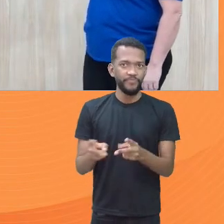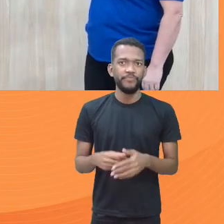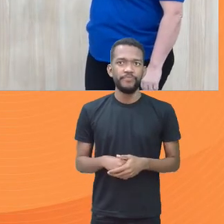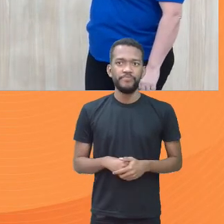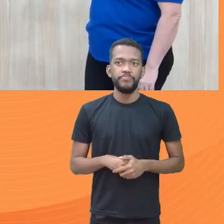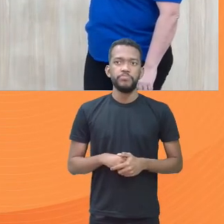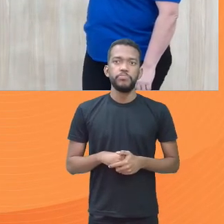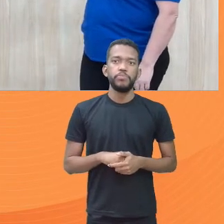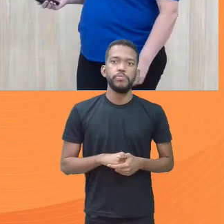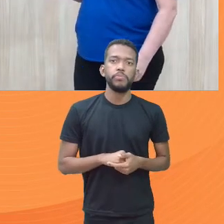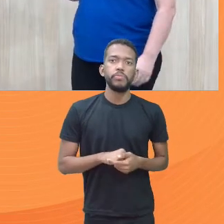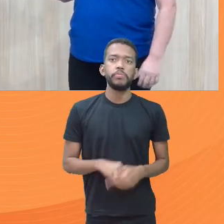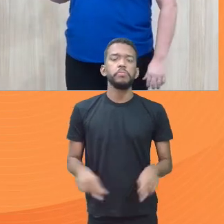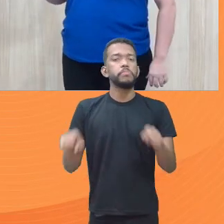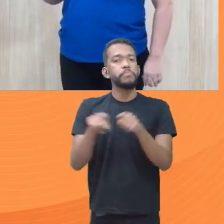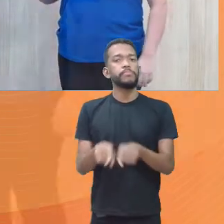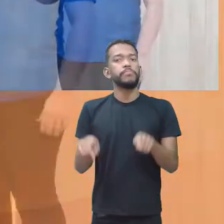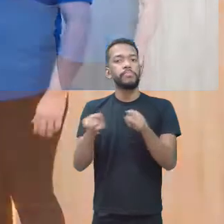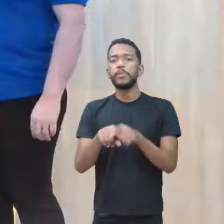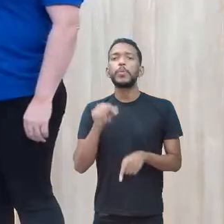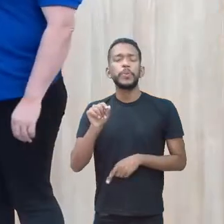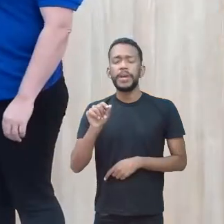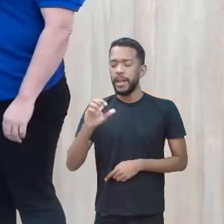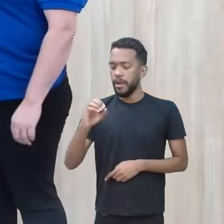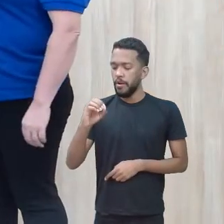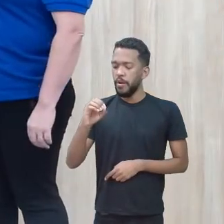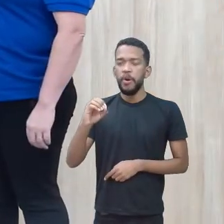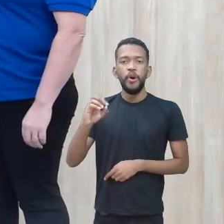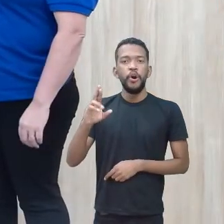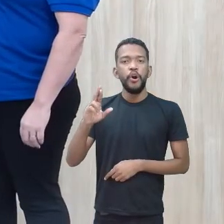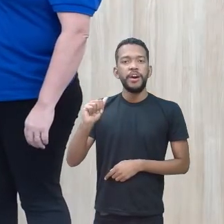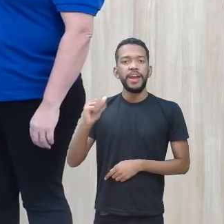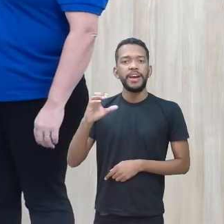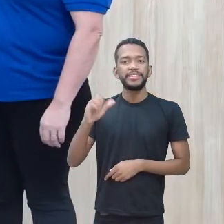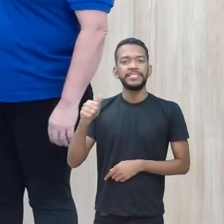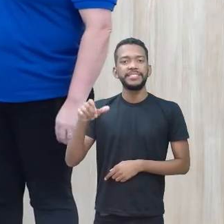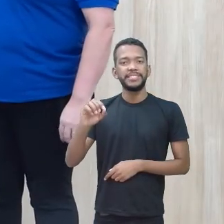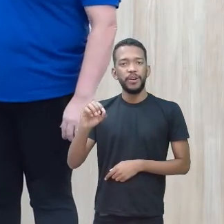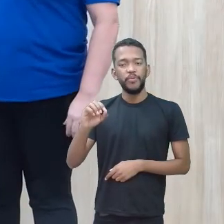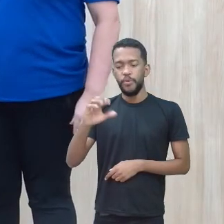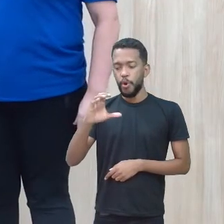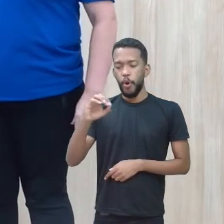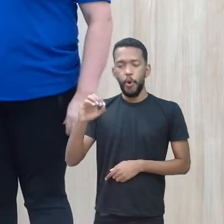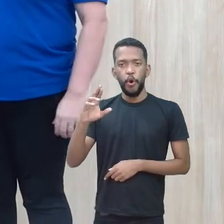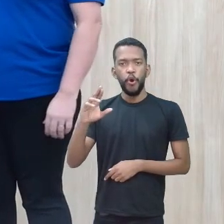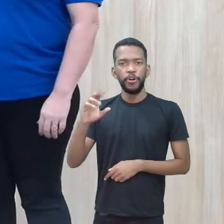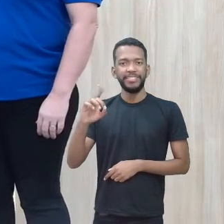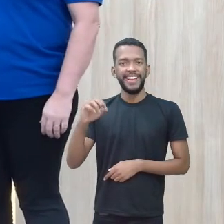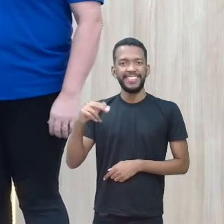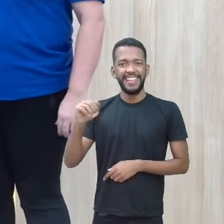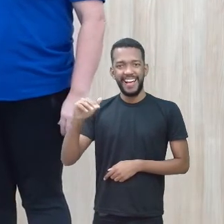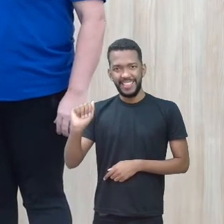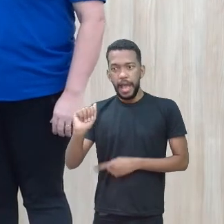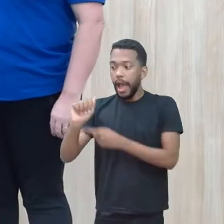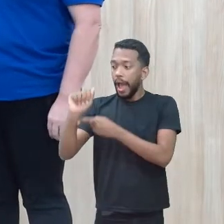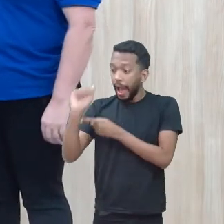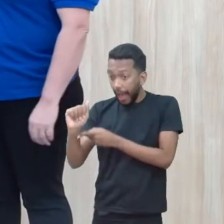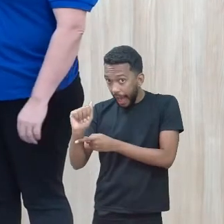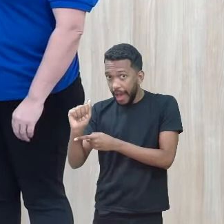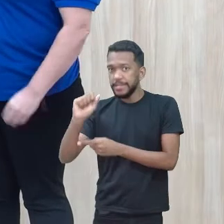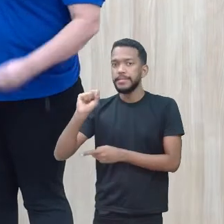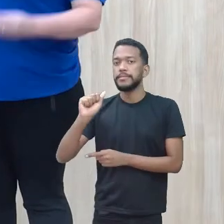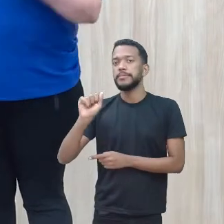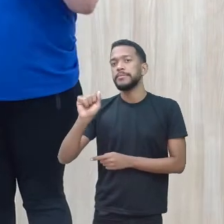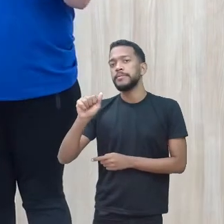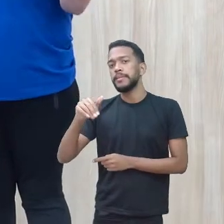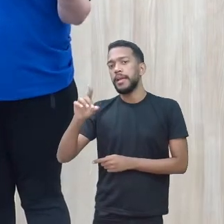Vocês podem perguntar, o que é oração assindética? Oração coordenada assindética, sindética, como eu falei no início.